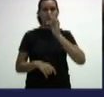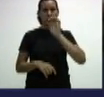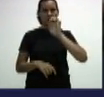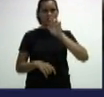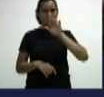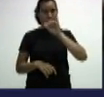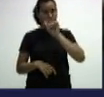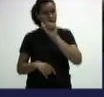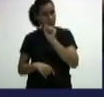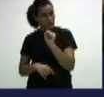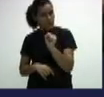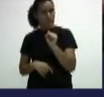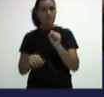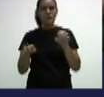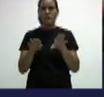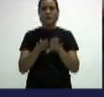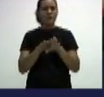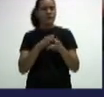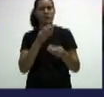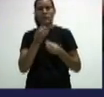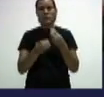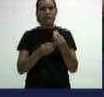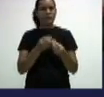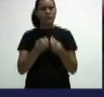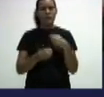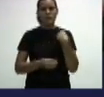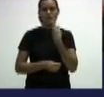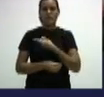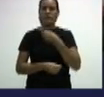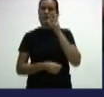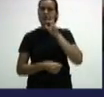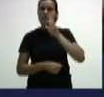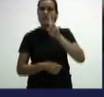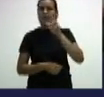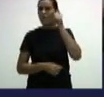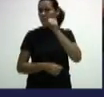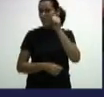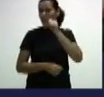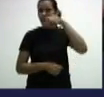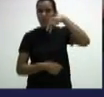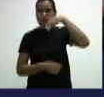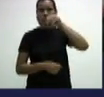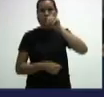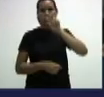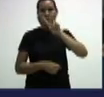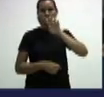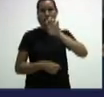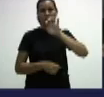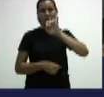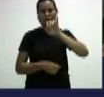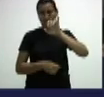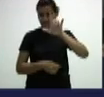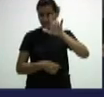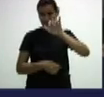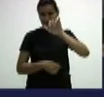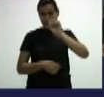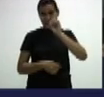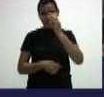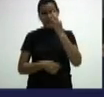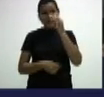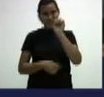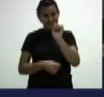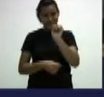as matérias. Inclusive, descobrimos uma novelista, né, dentro desse processo aí, que é a Duda, que começou a escrever